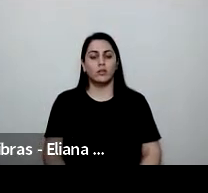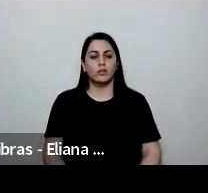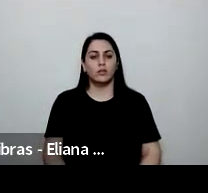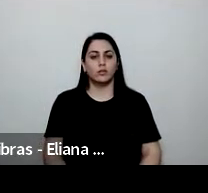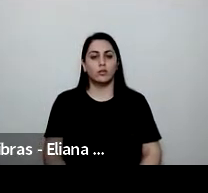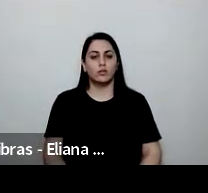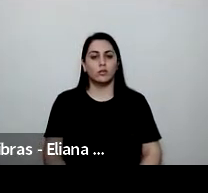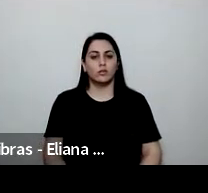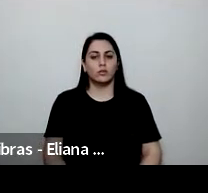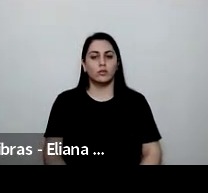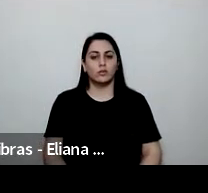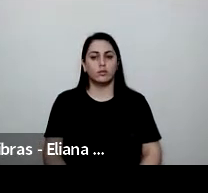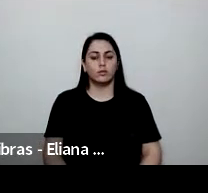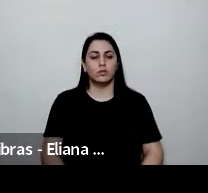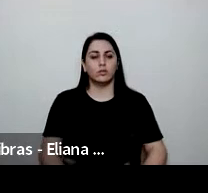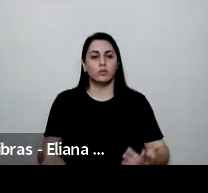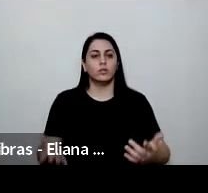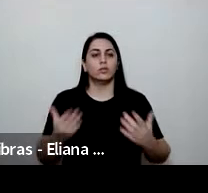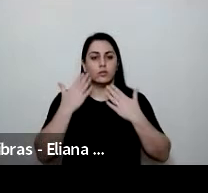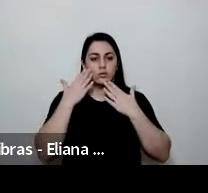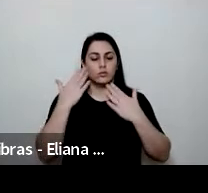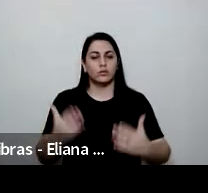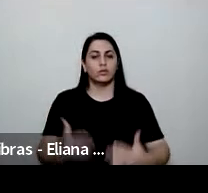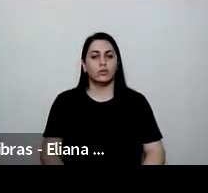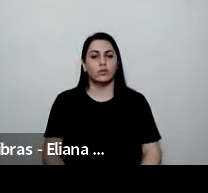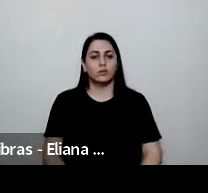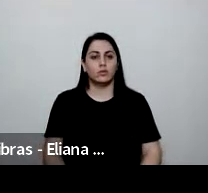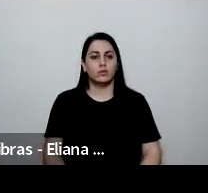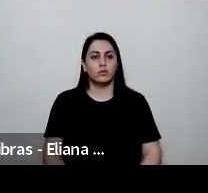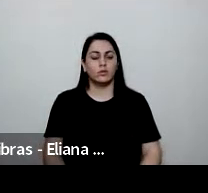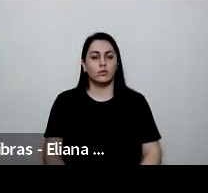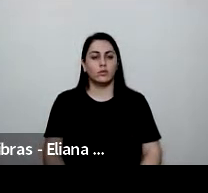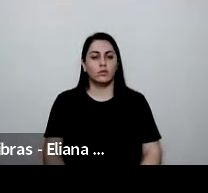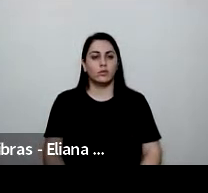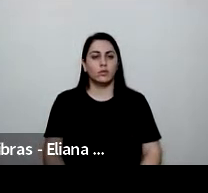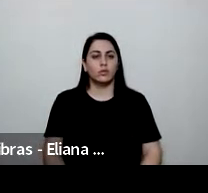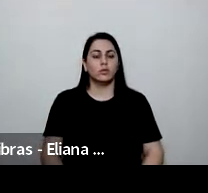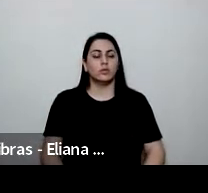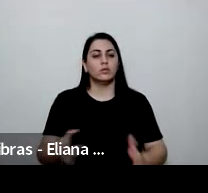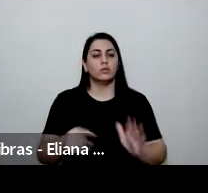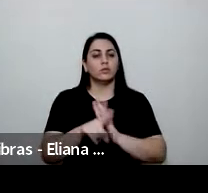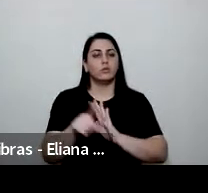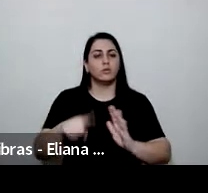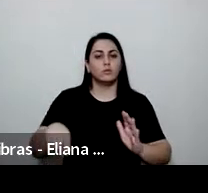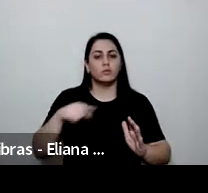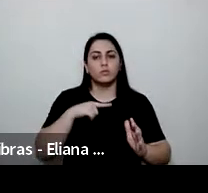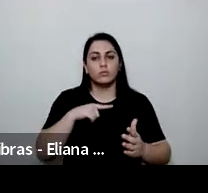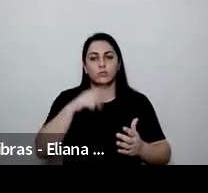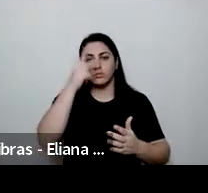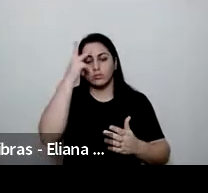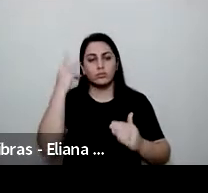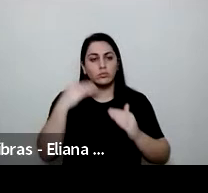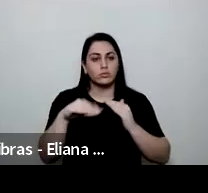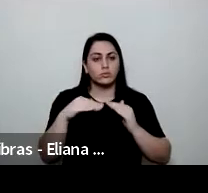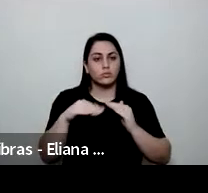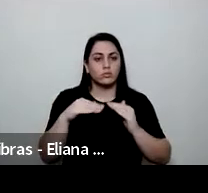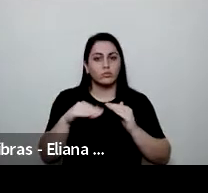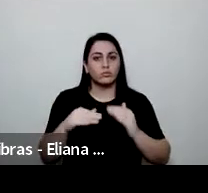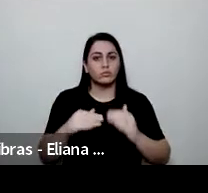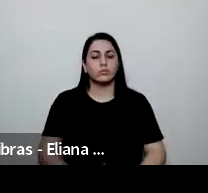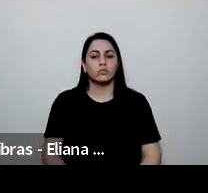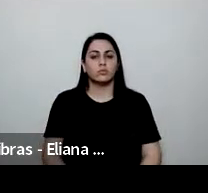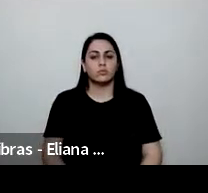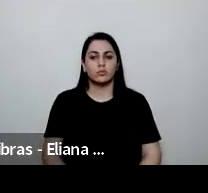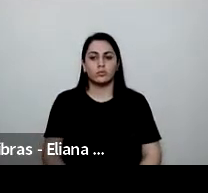obrigada a ter a Camila eu consulto aos Emigrantes parece ser alguma divergência nesse